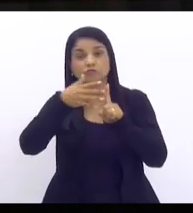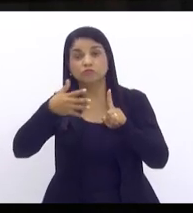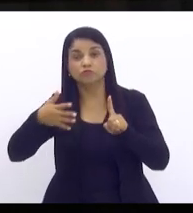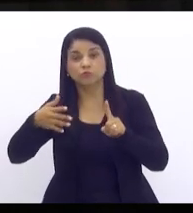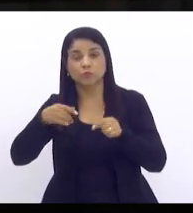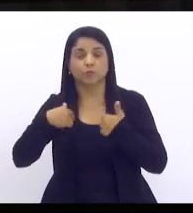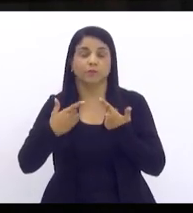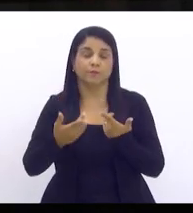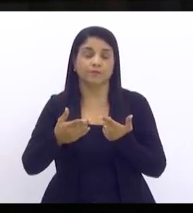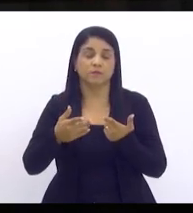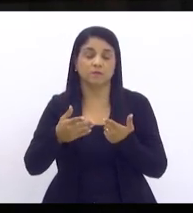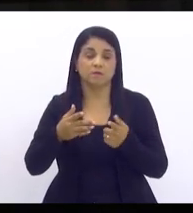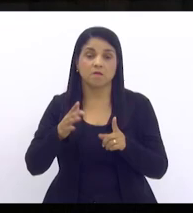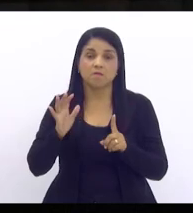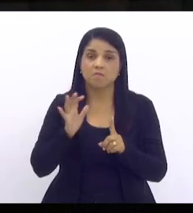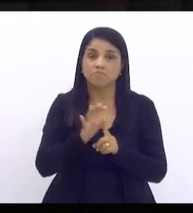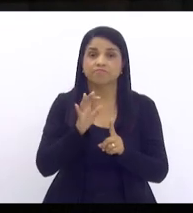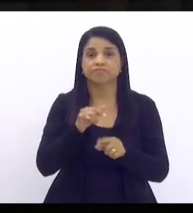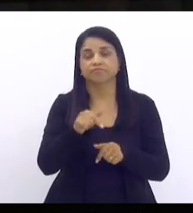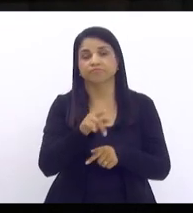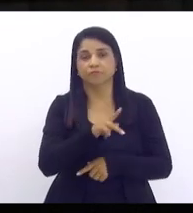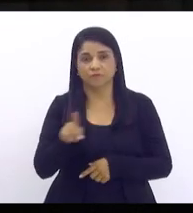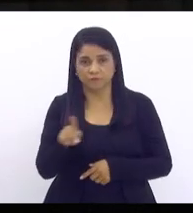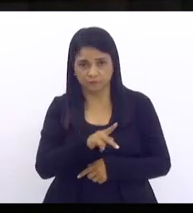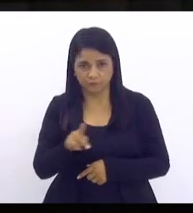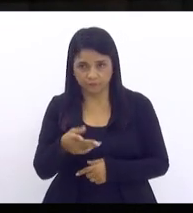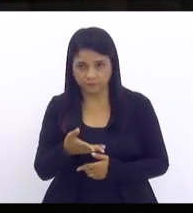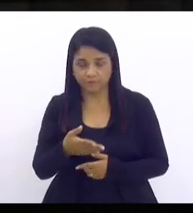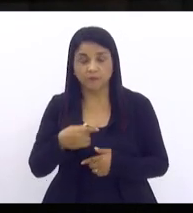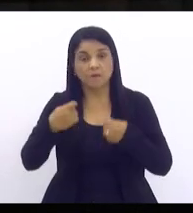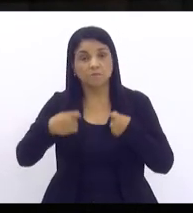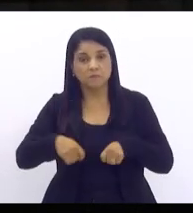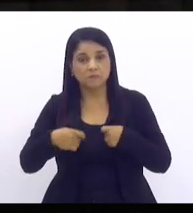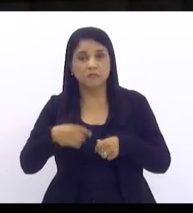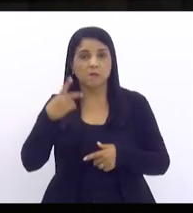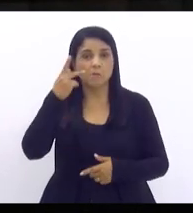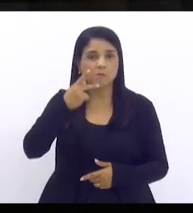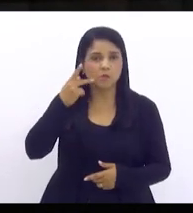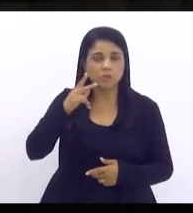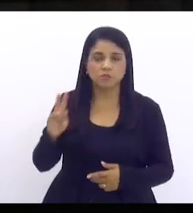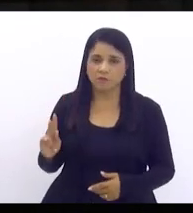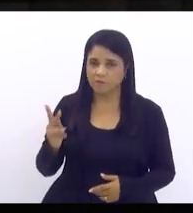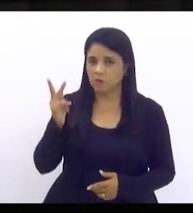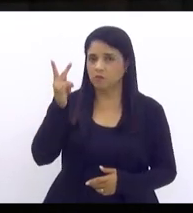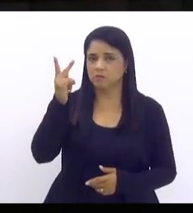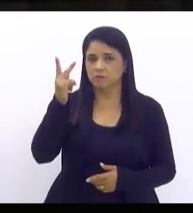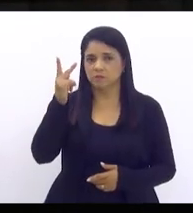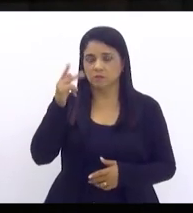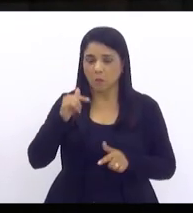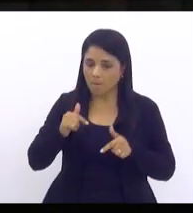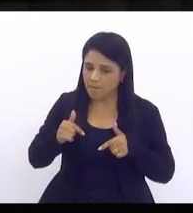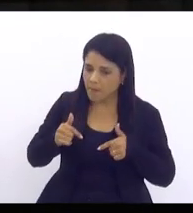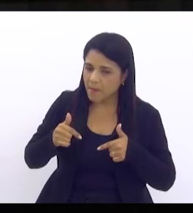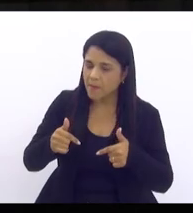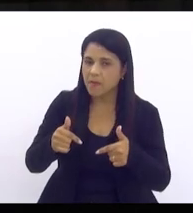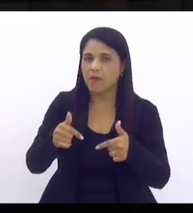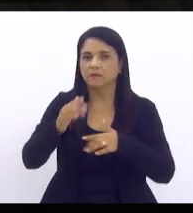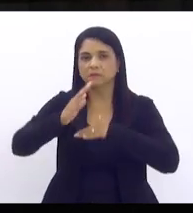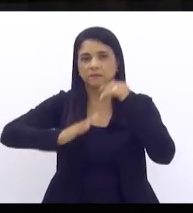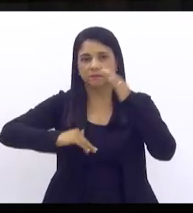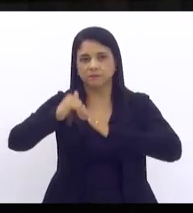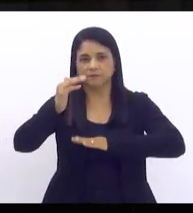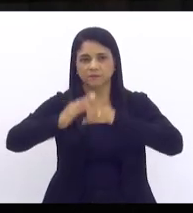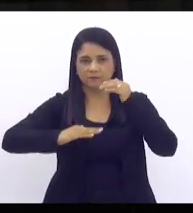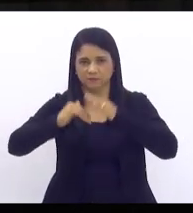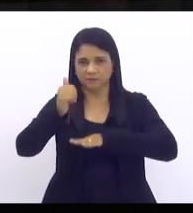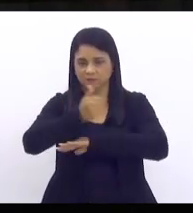educação. Assim, a gente precisa ter uma política de valorização efetiva da profissão,